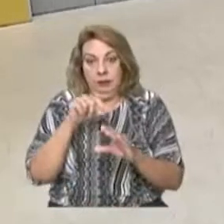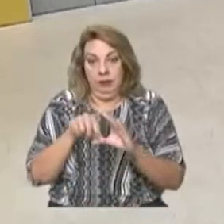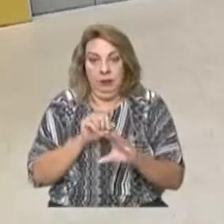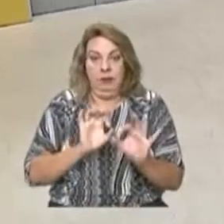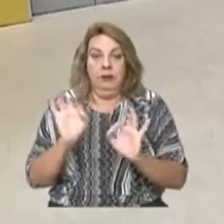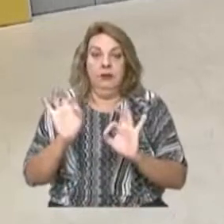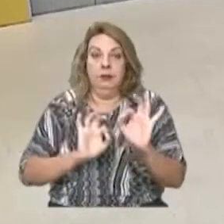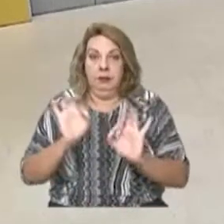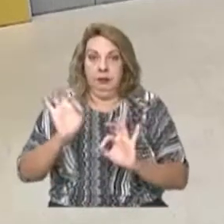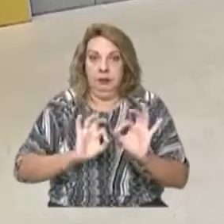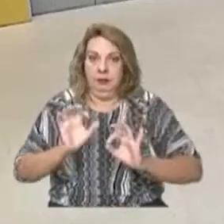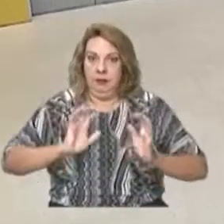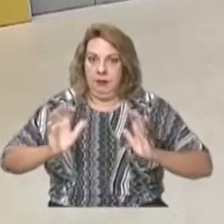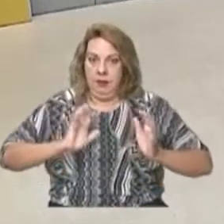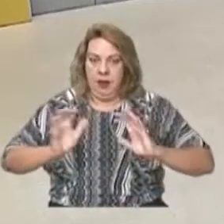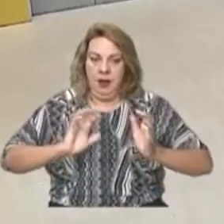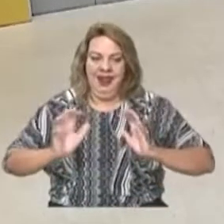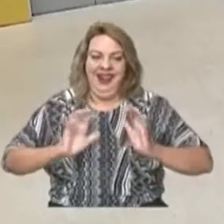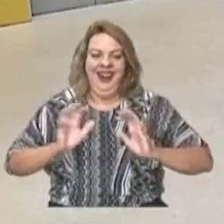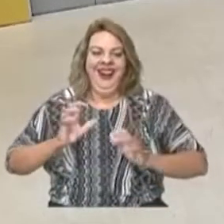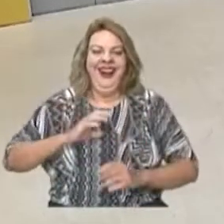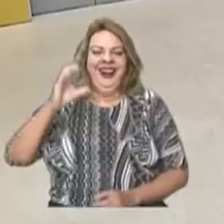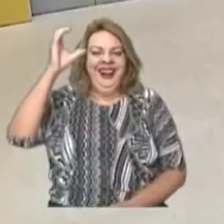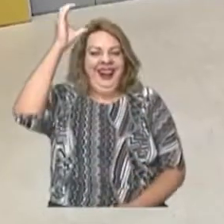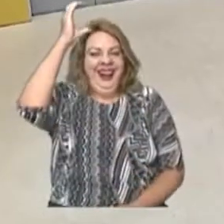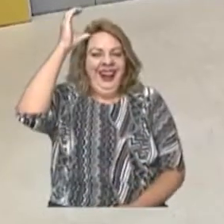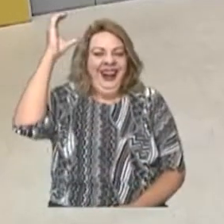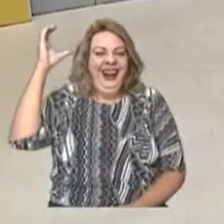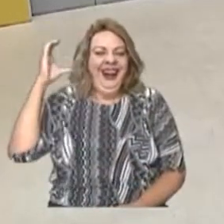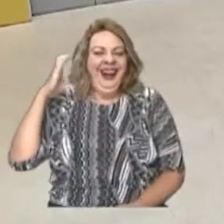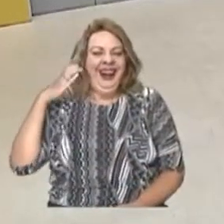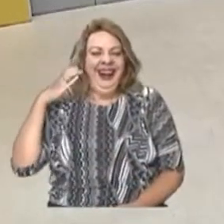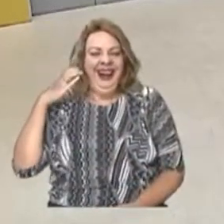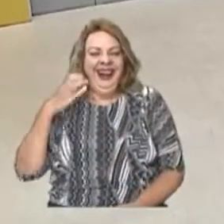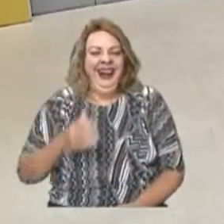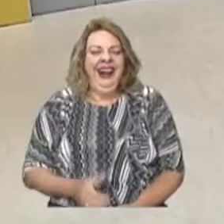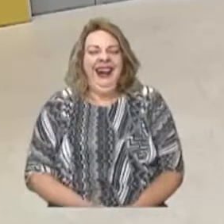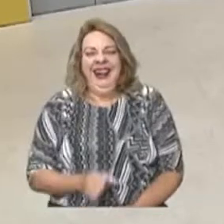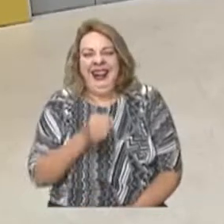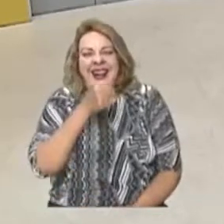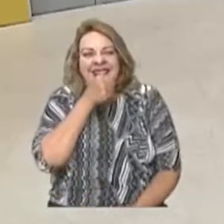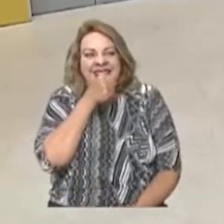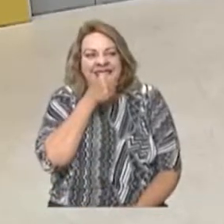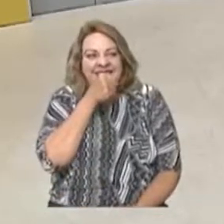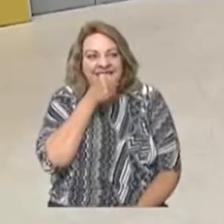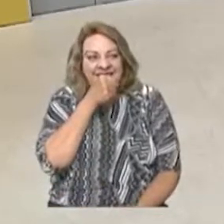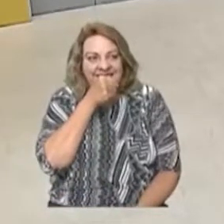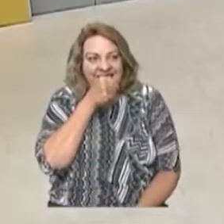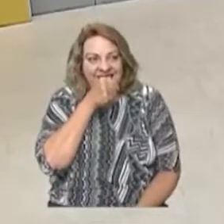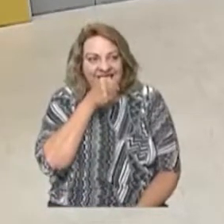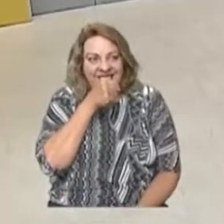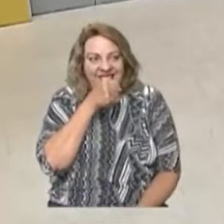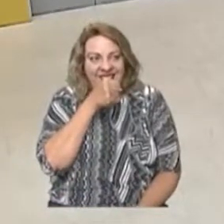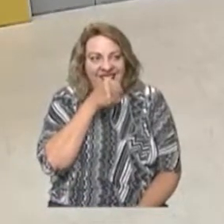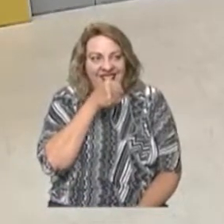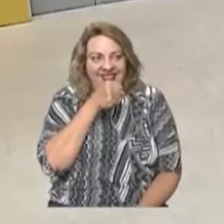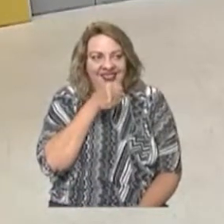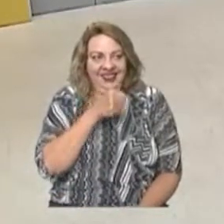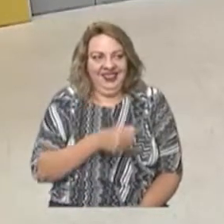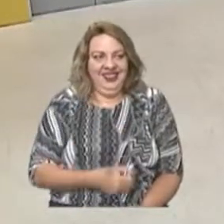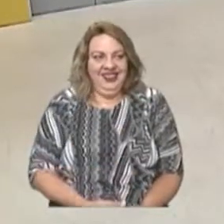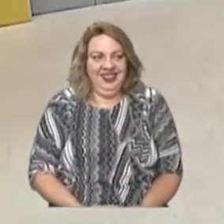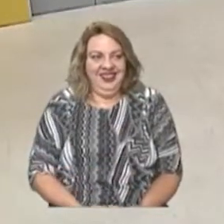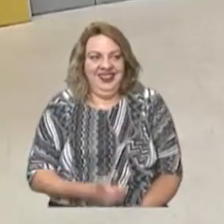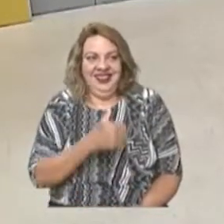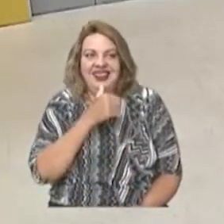está pipocando com o auxílio da Clarinha. A narração é com ela, internacionalmente conhecida como Jacqueline Cross.